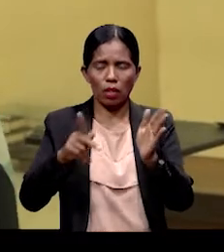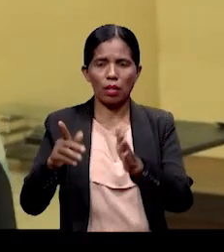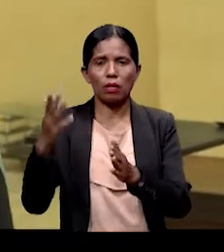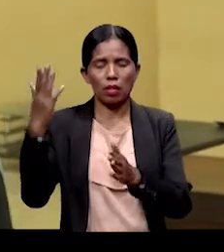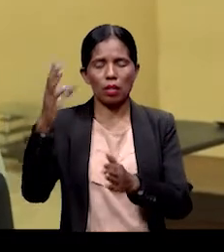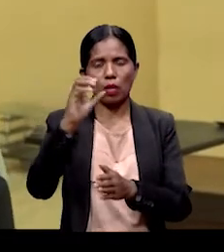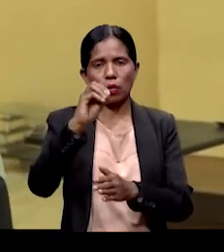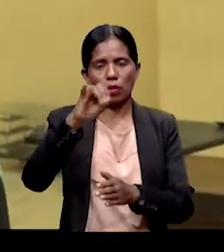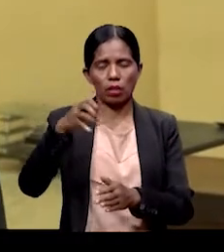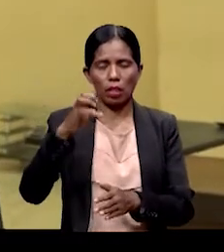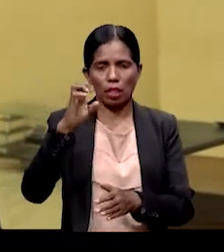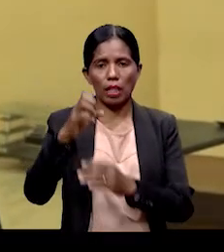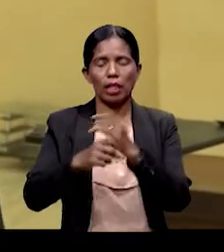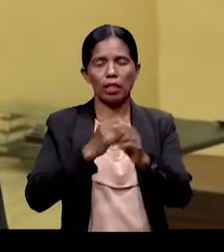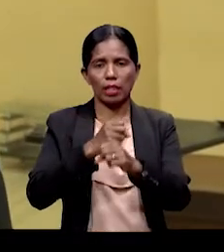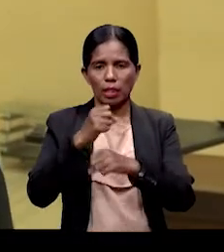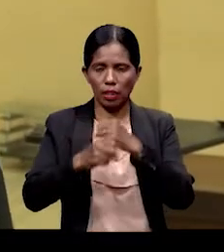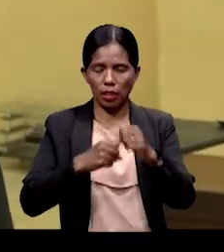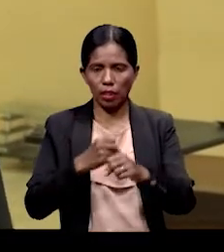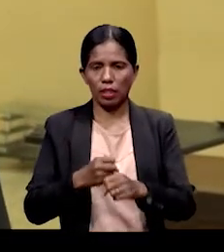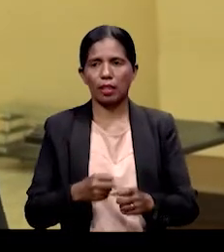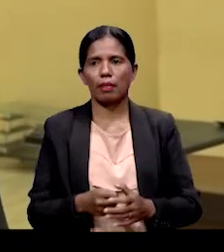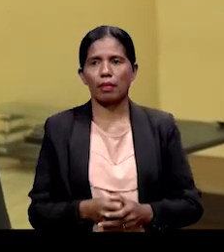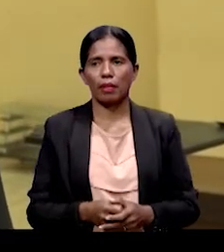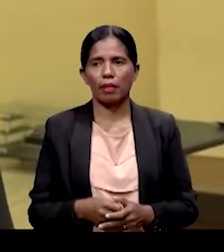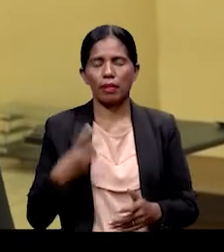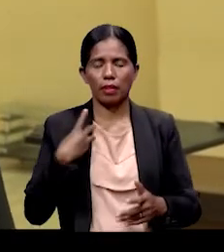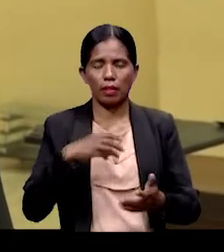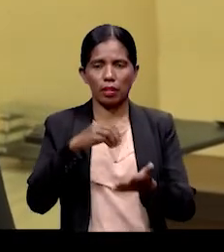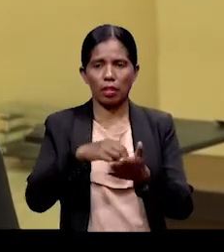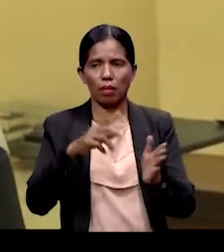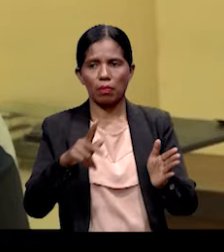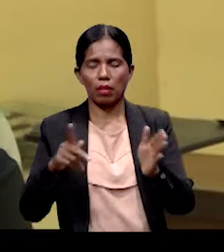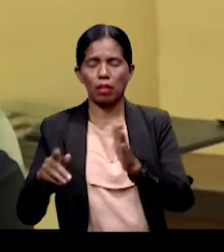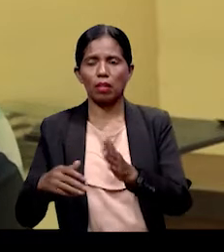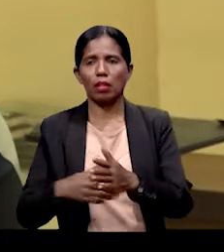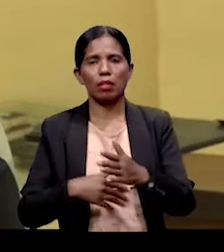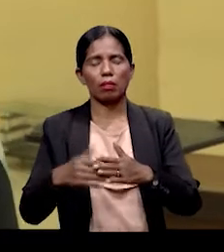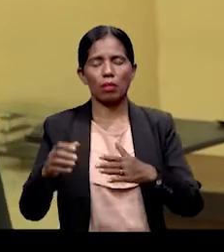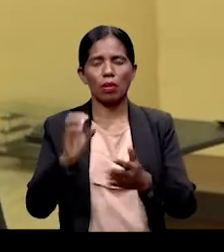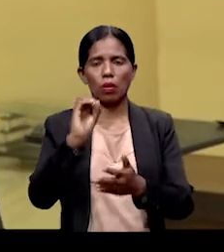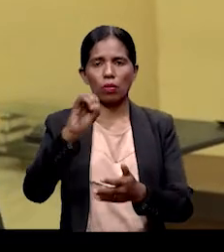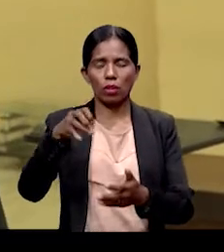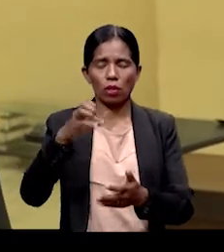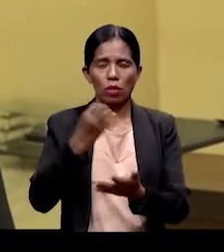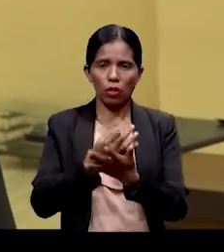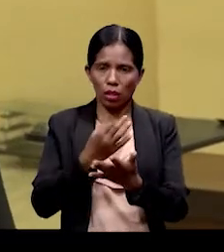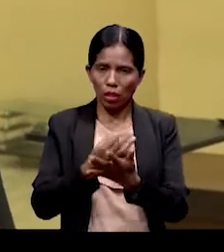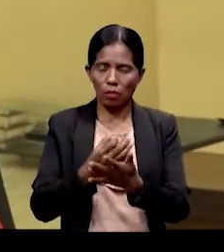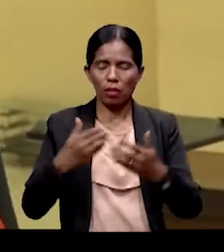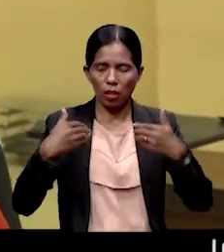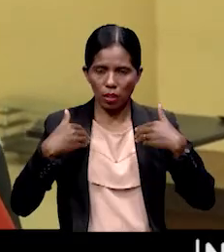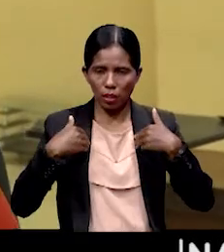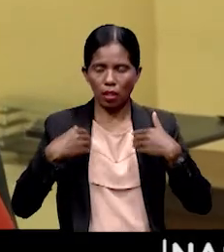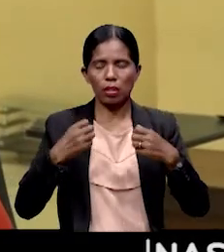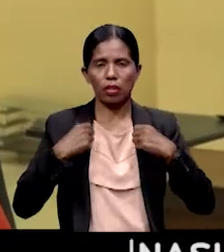zeral tina-tina. Soke, ita tau planu mas depende wa osamentu na bea maka disponibel iha Saudi